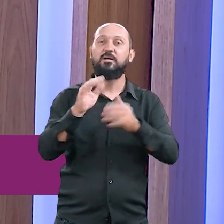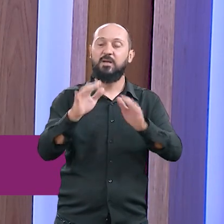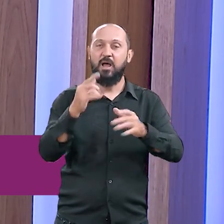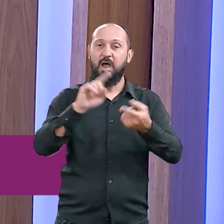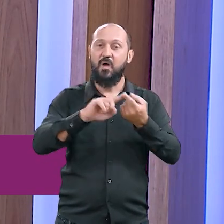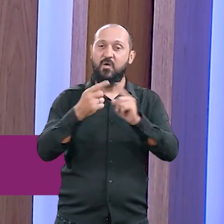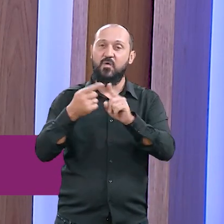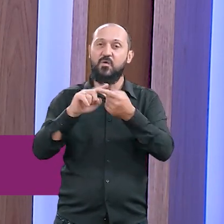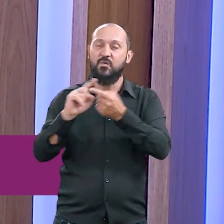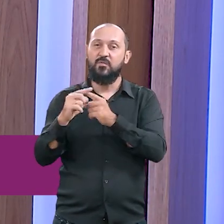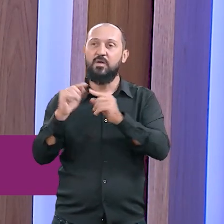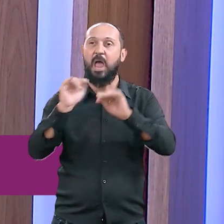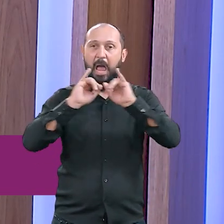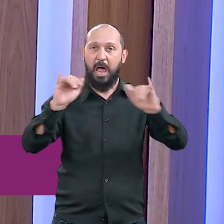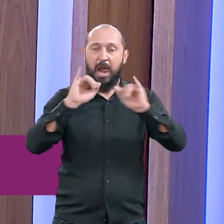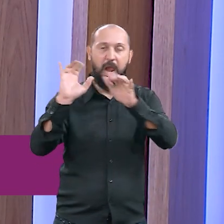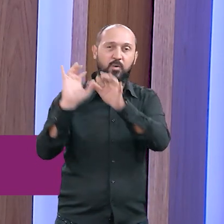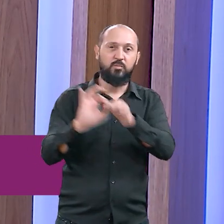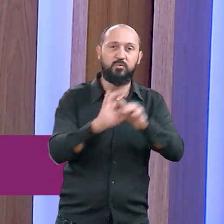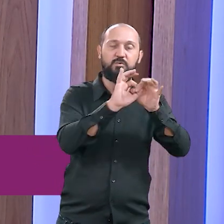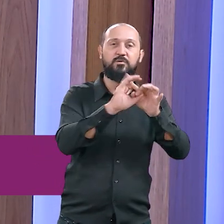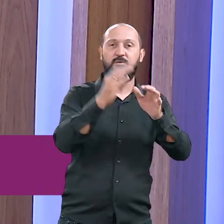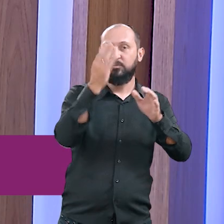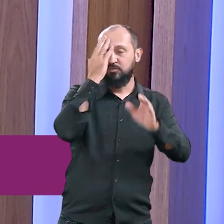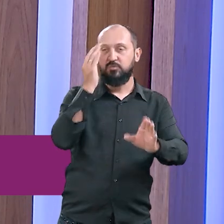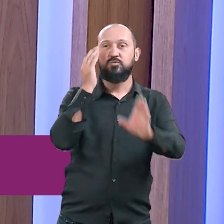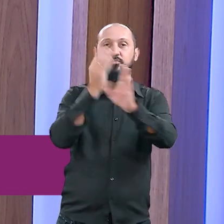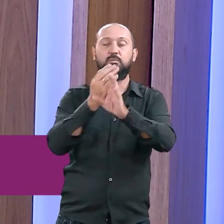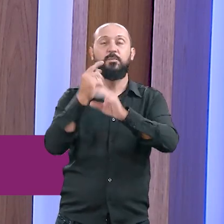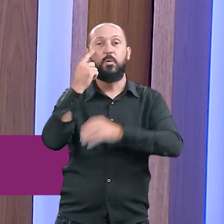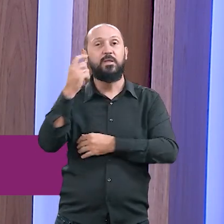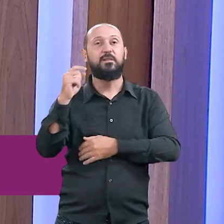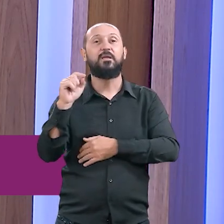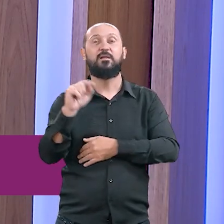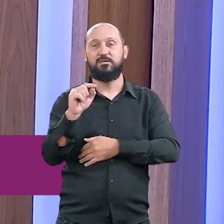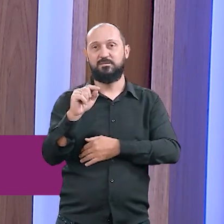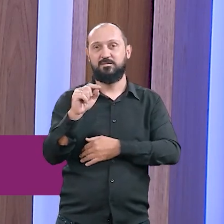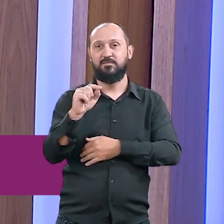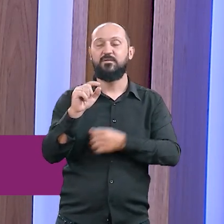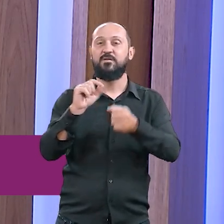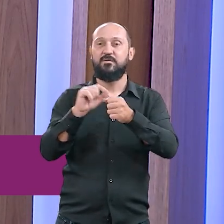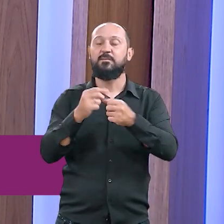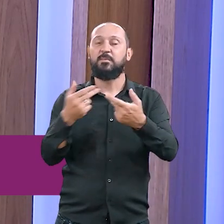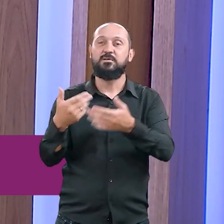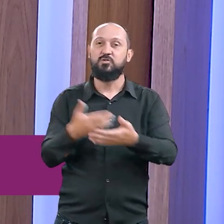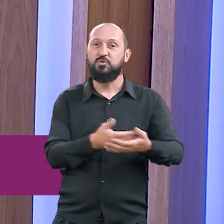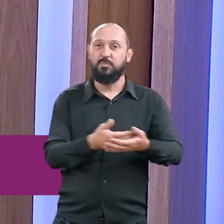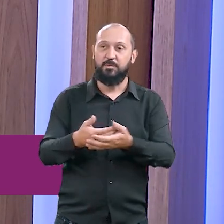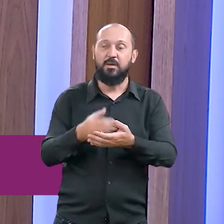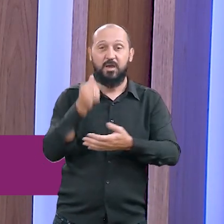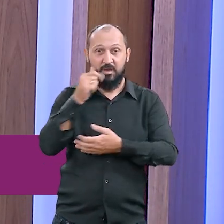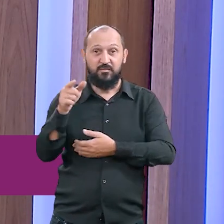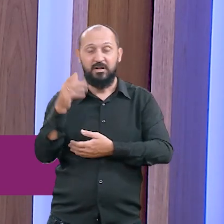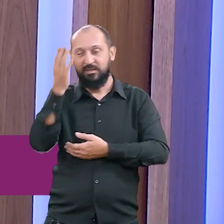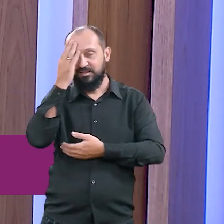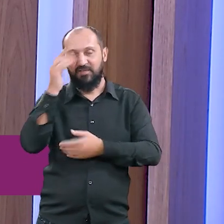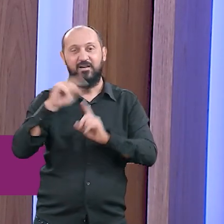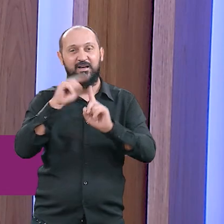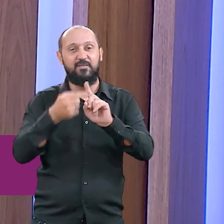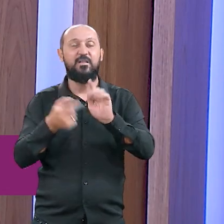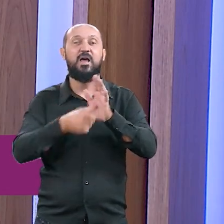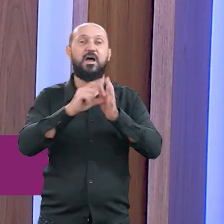ter todas essas fotos de todos esses bancos de dados, de todas as pessoas que usam isso todos os dias, né? Então, também tem uma parte